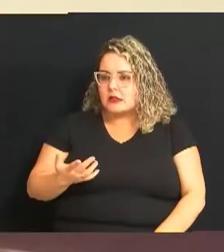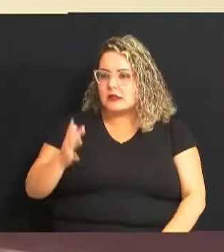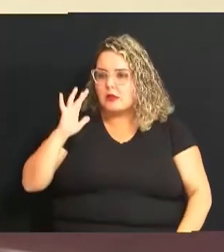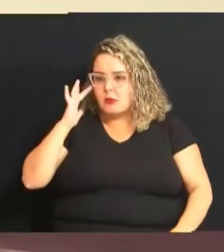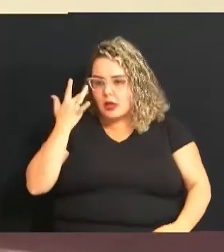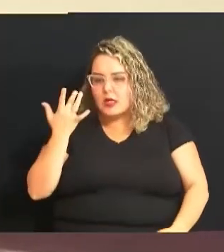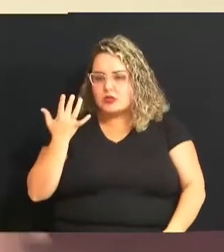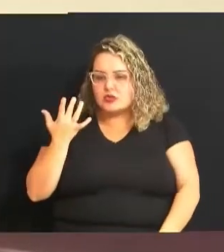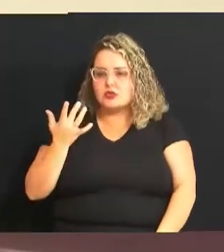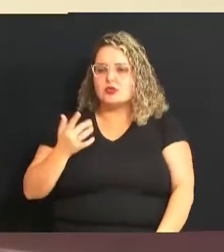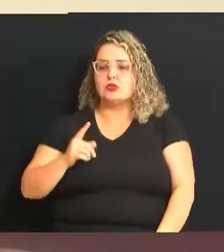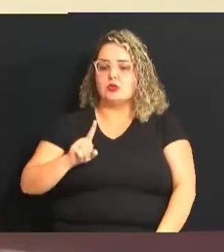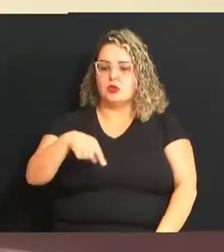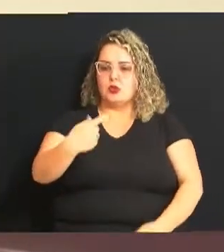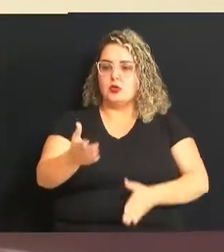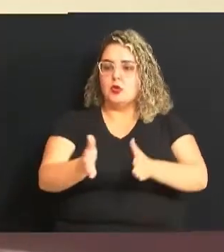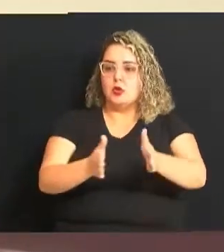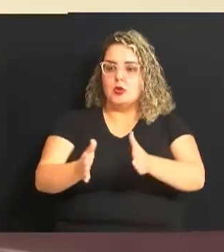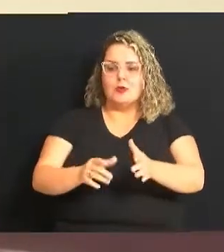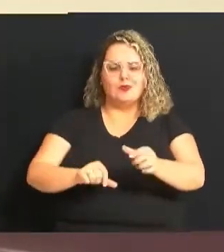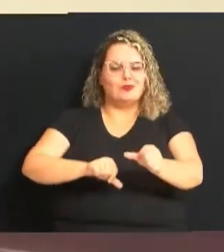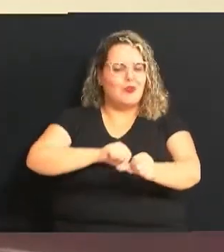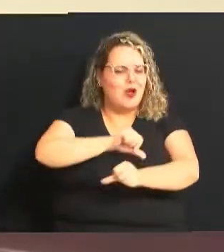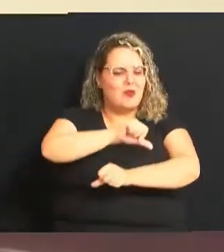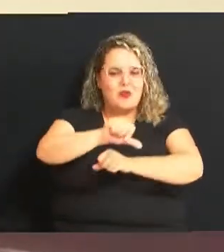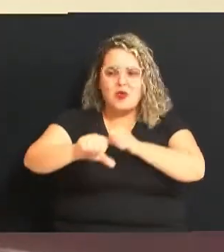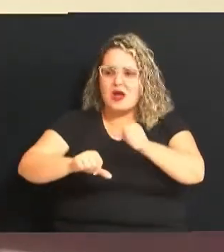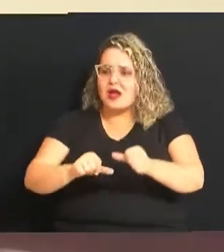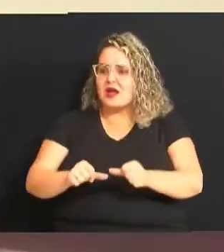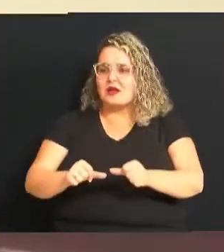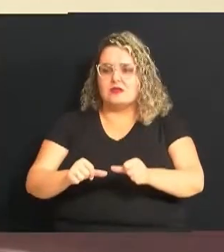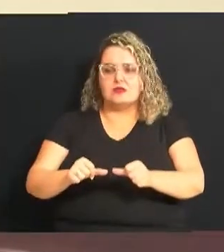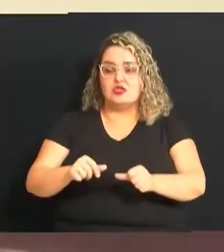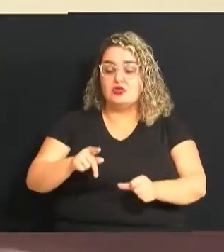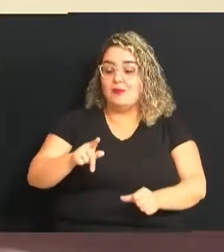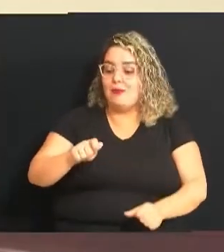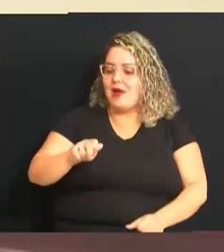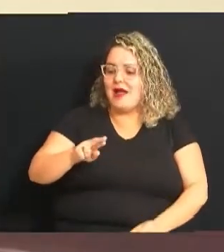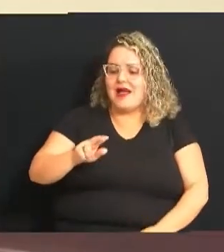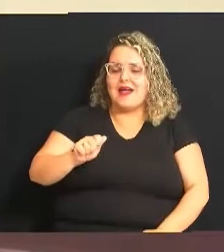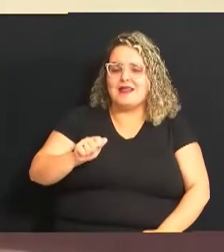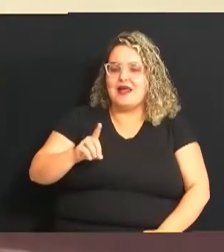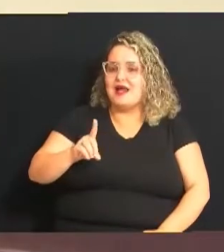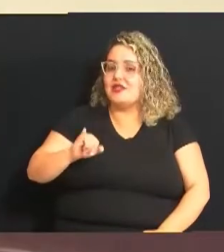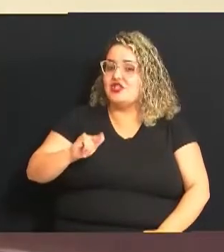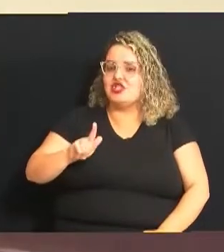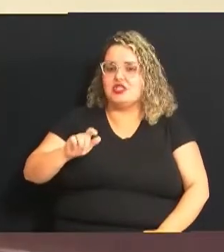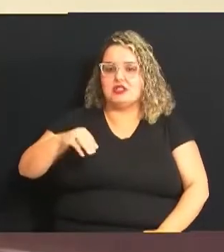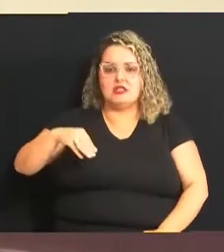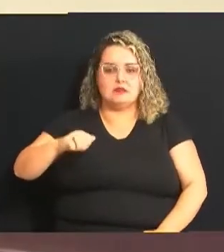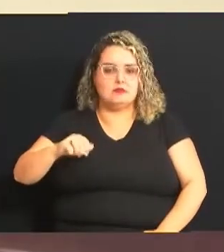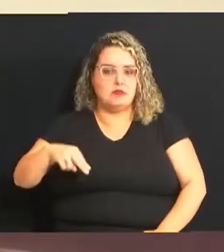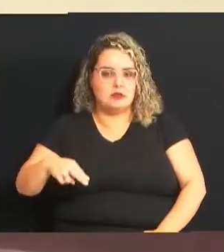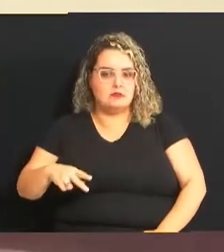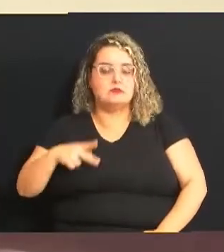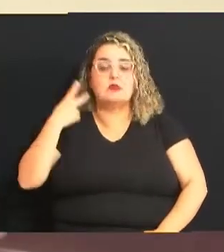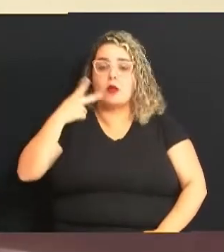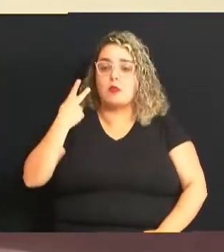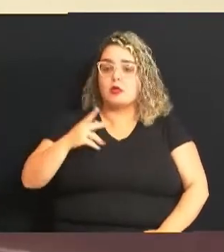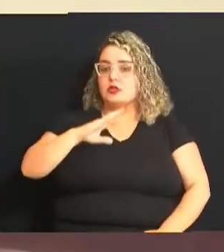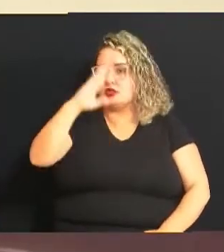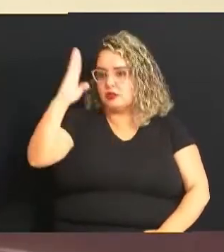no próximo período, ter uma mudança quase que de paradigma em relação a essa política no Brasil. Não